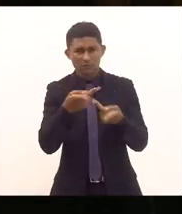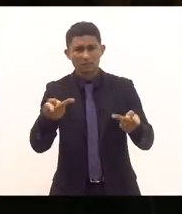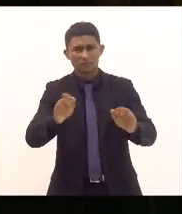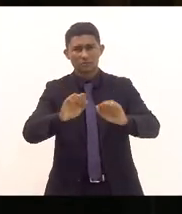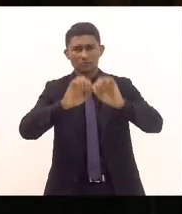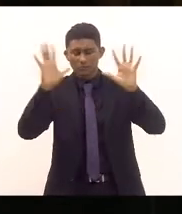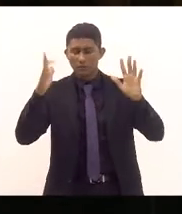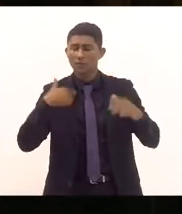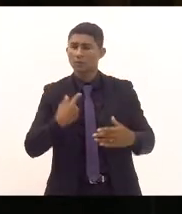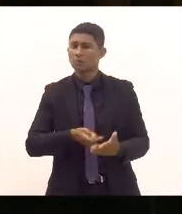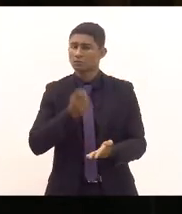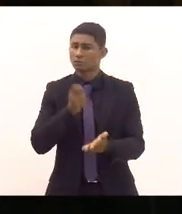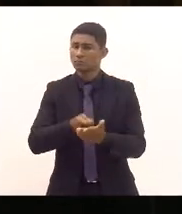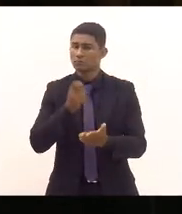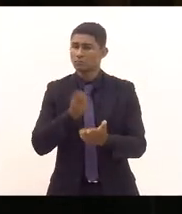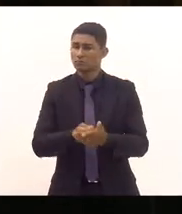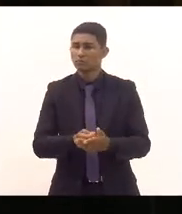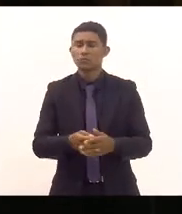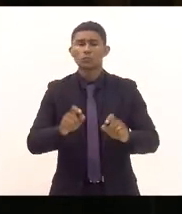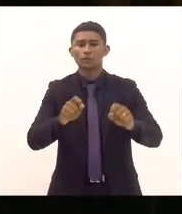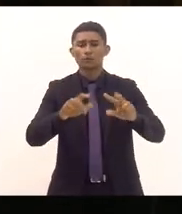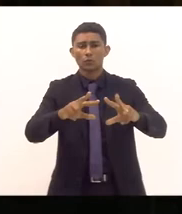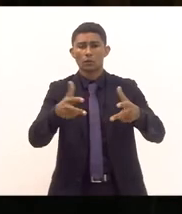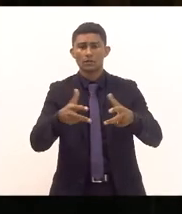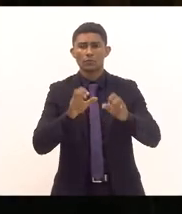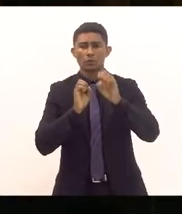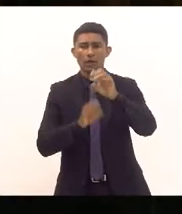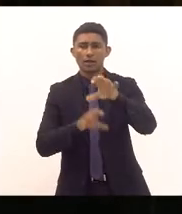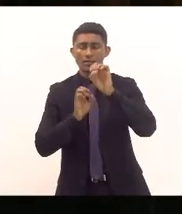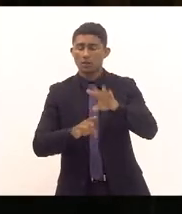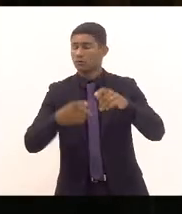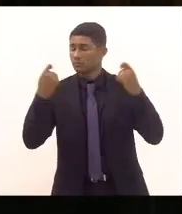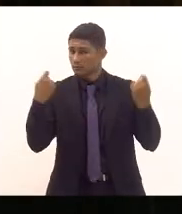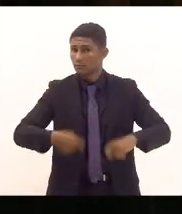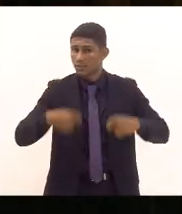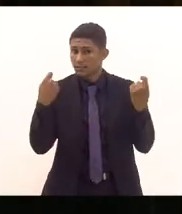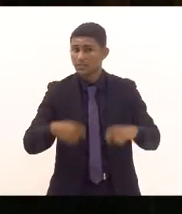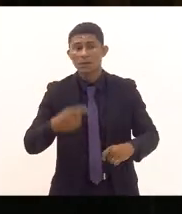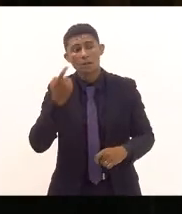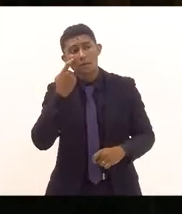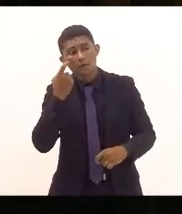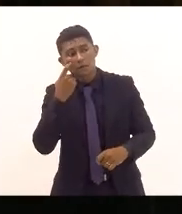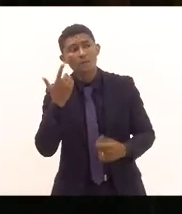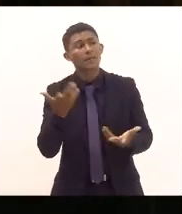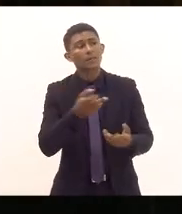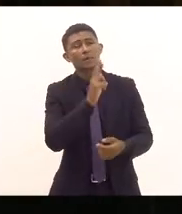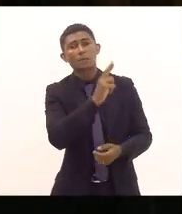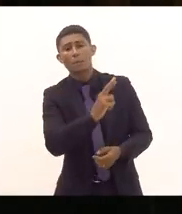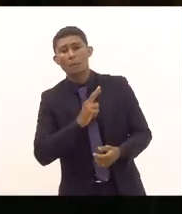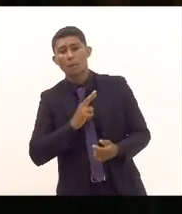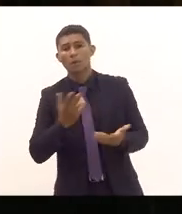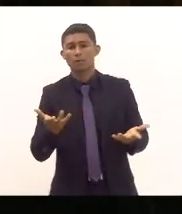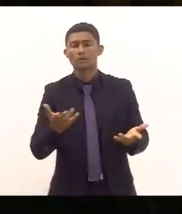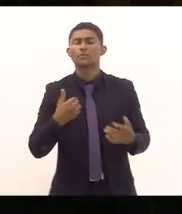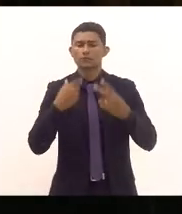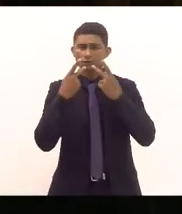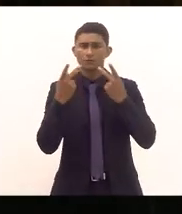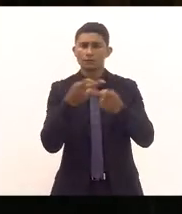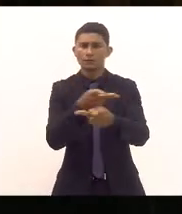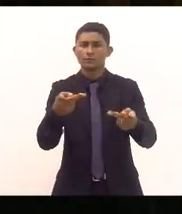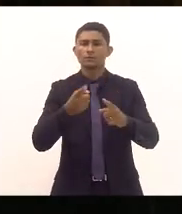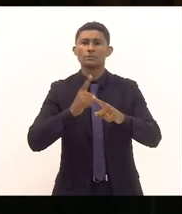exijo por parte pelo menos da comissão de educação dessa casa uma resposta que falo isso porque